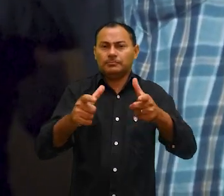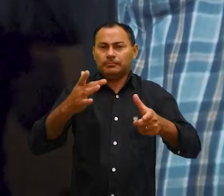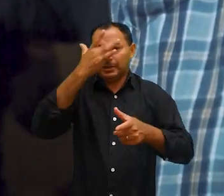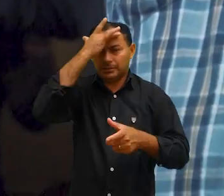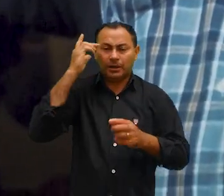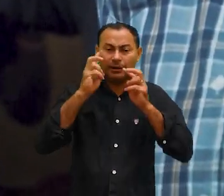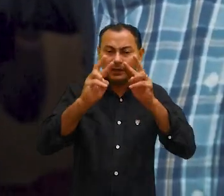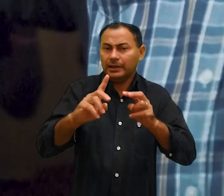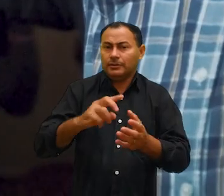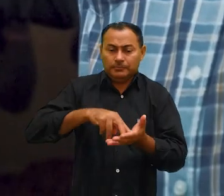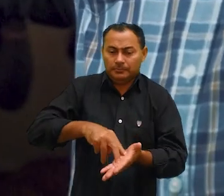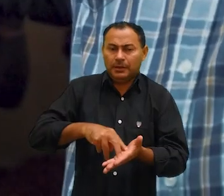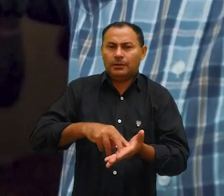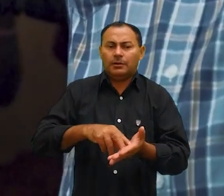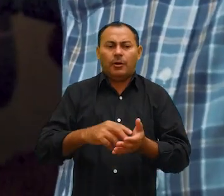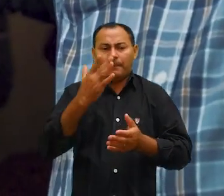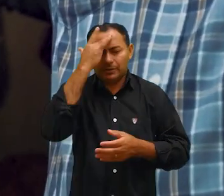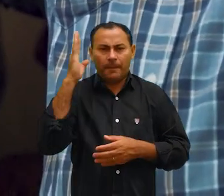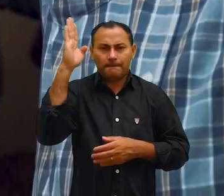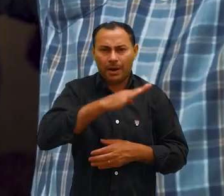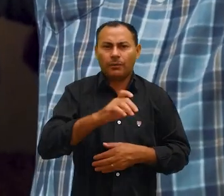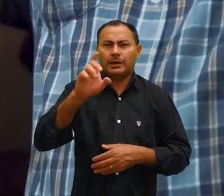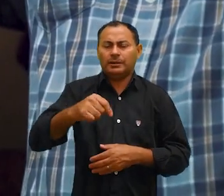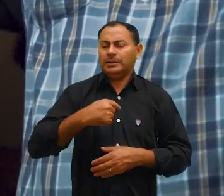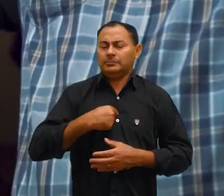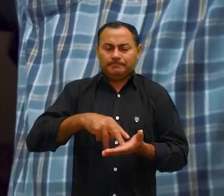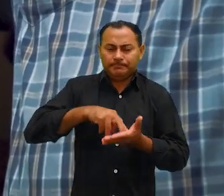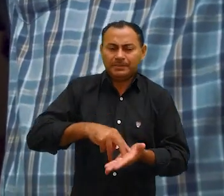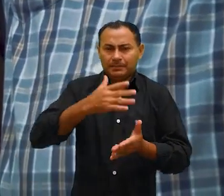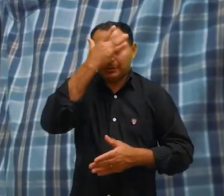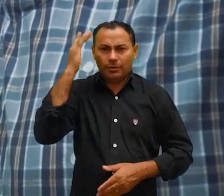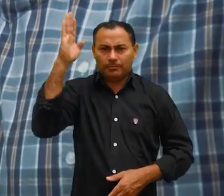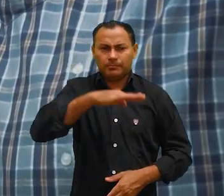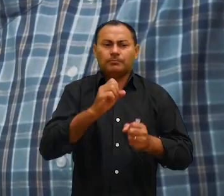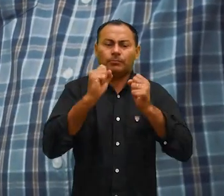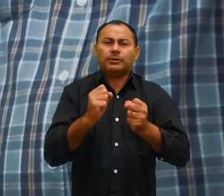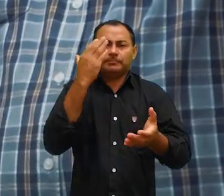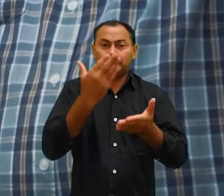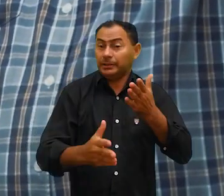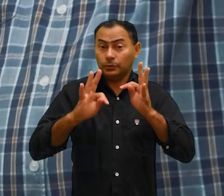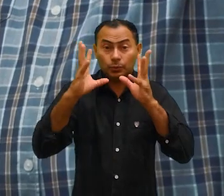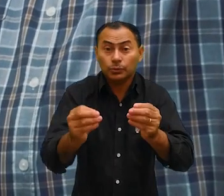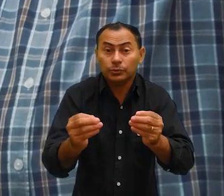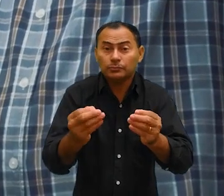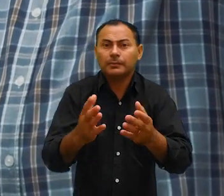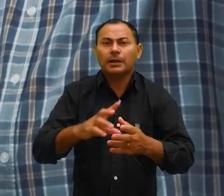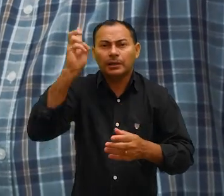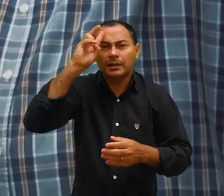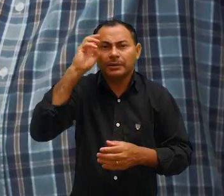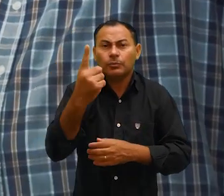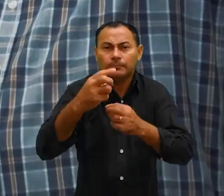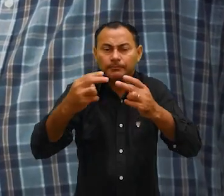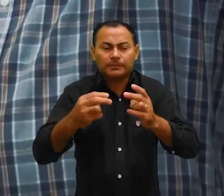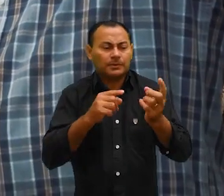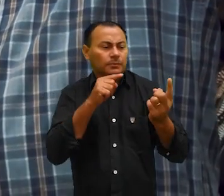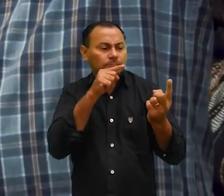das pessoas ao ouvirem não resistam ao perverso é: se eu não resistir ao perverso, posso acabar perdendo tudo. Lembre-se de uma